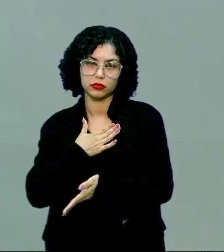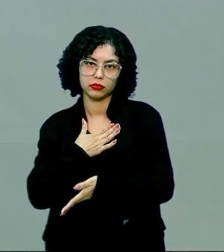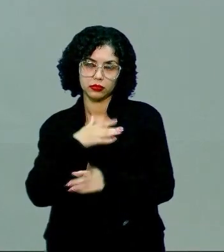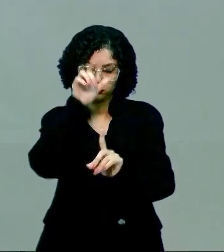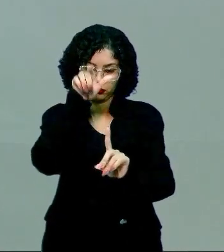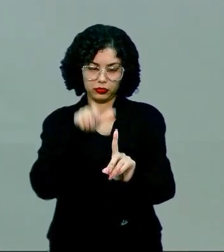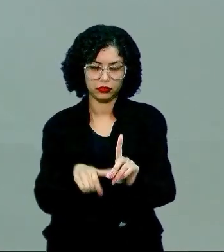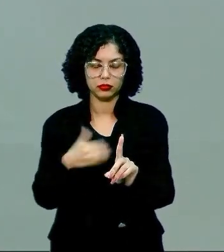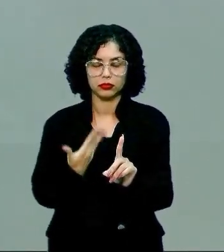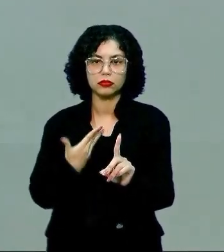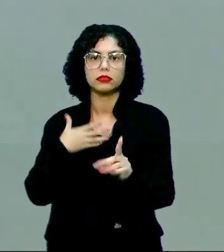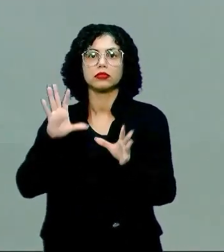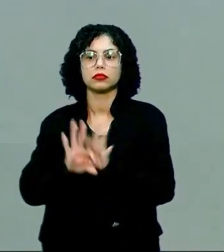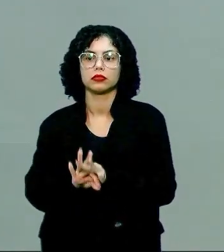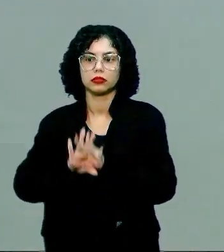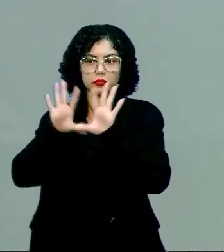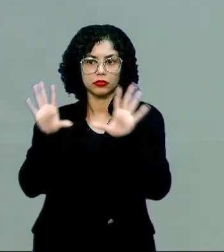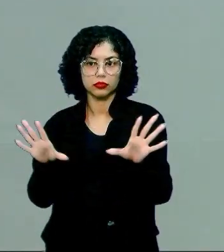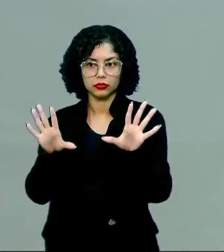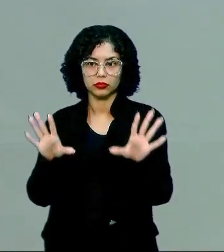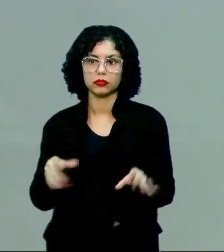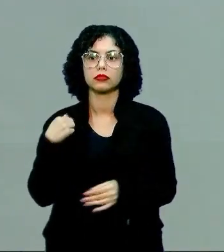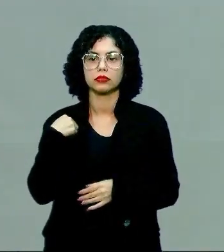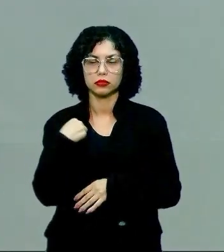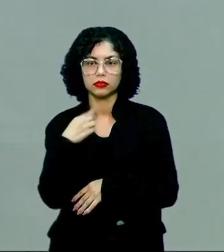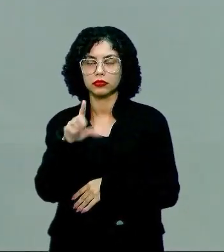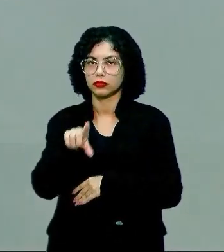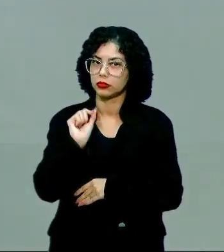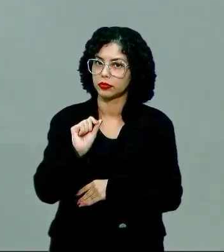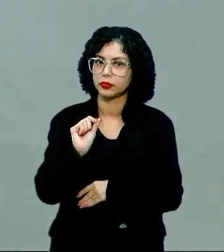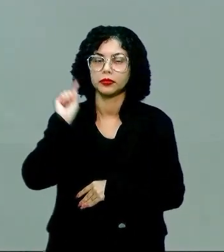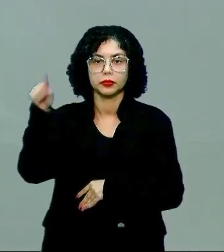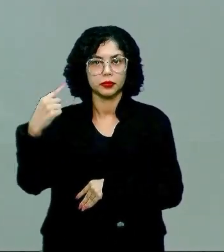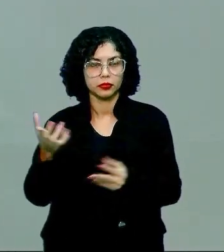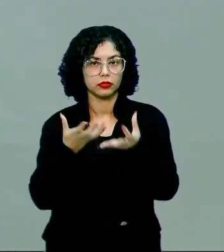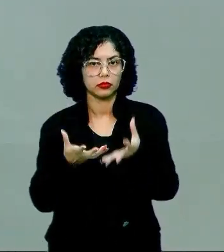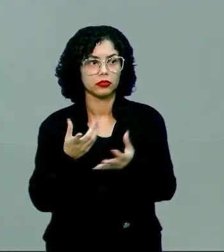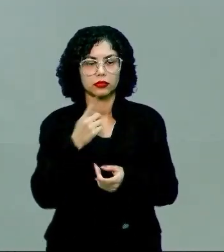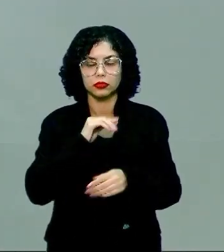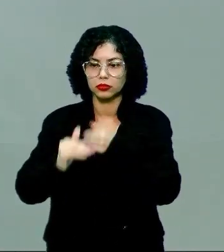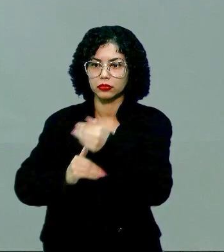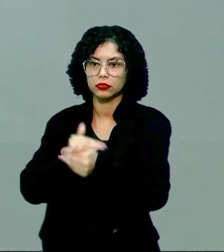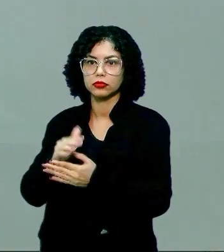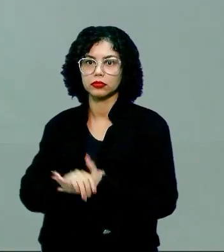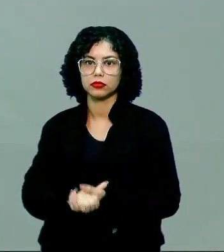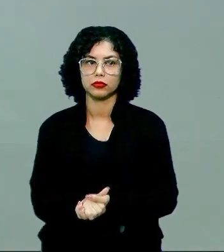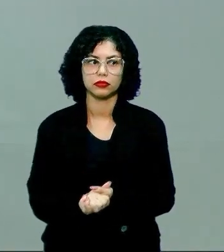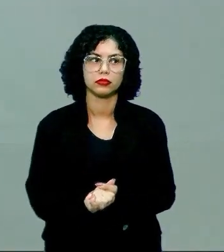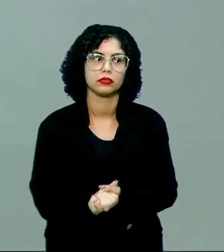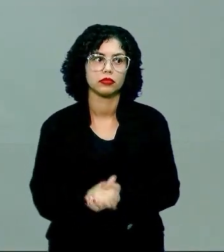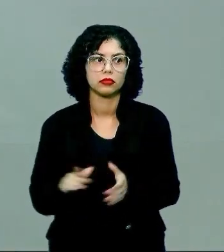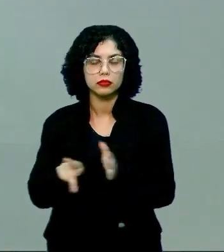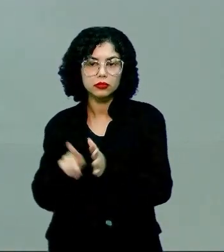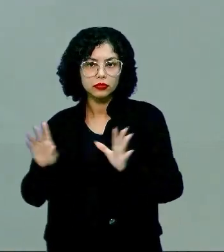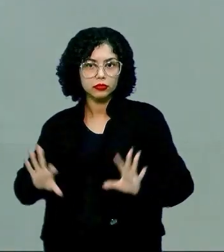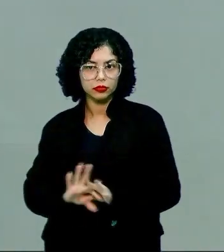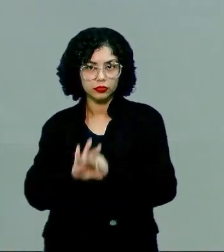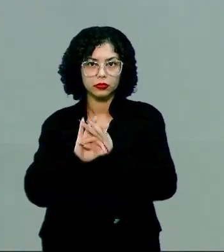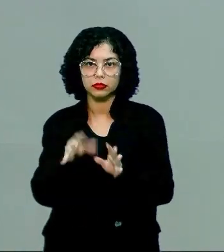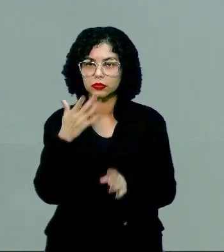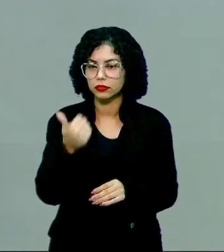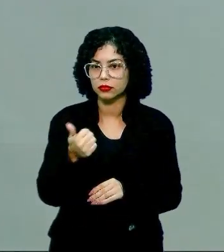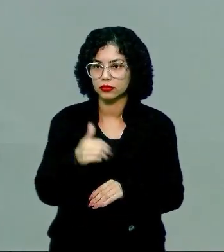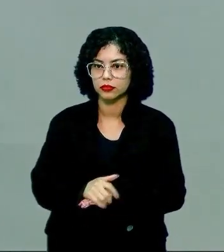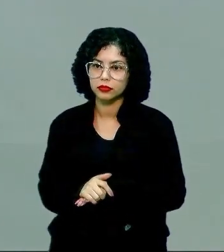a minha autonomia com a minha liberdade com a minha Independência eu vou escolhendo aquilo que eu quero desenvolver veja que é tudo uma questão de correlação